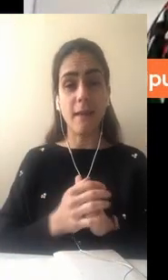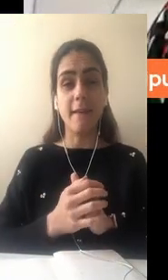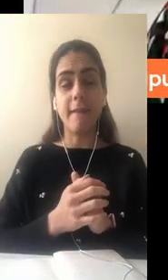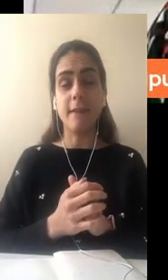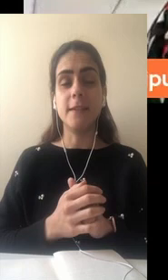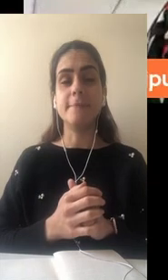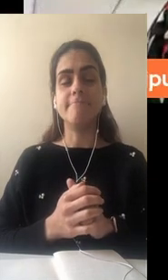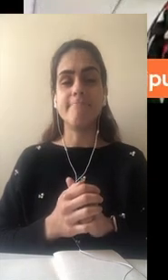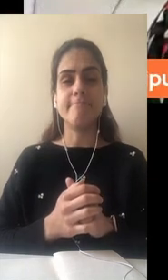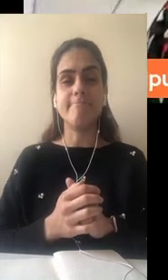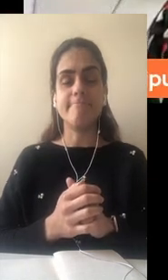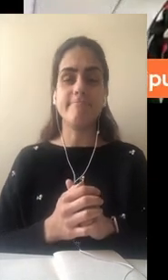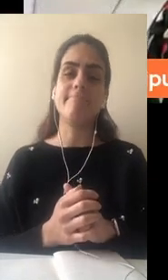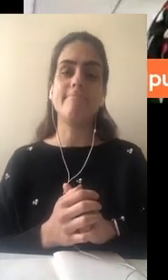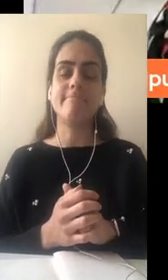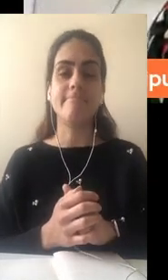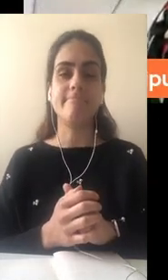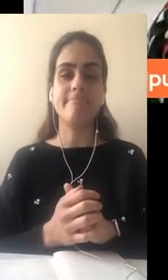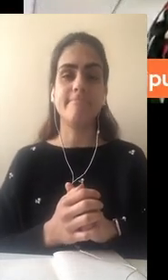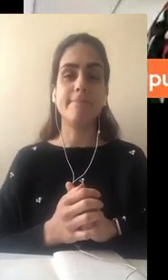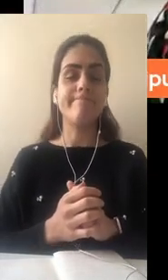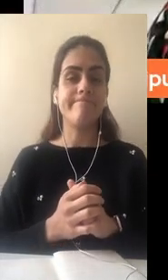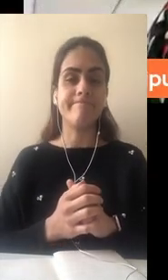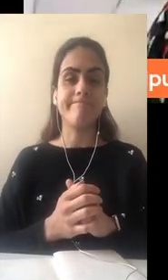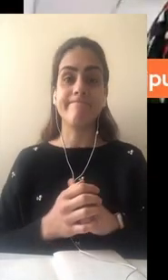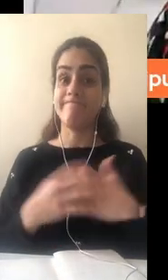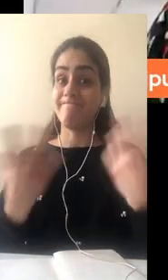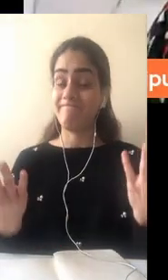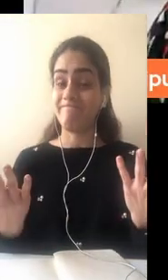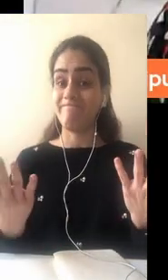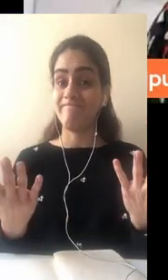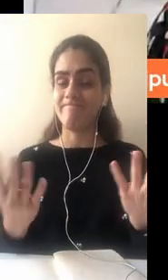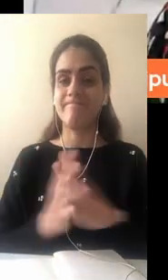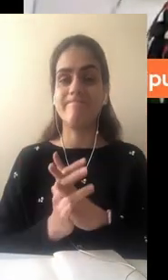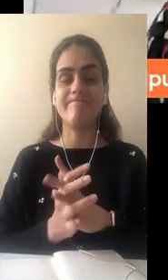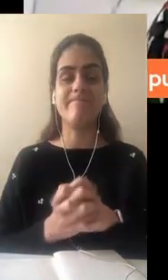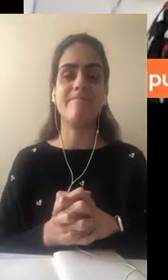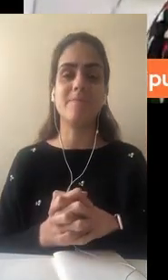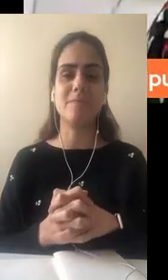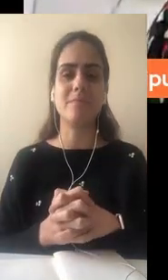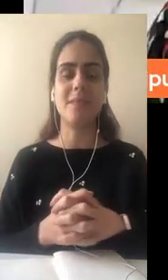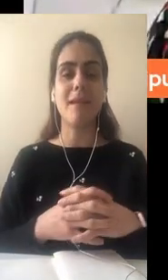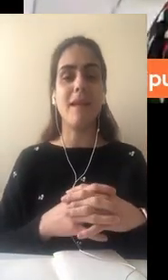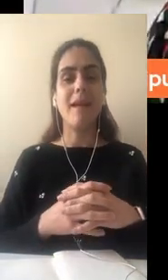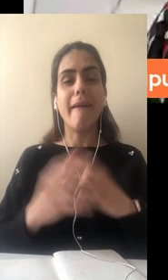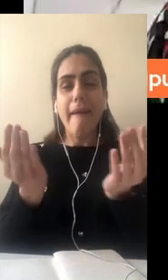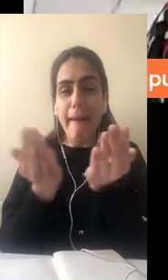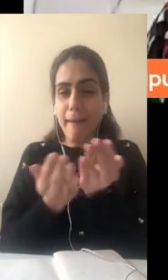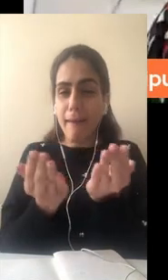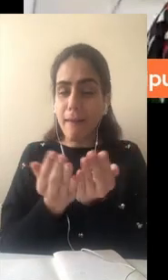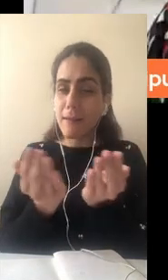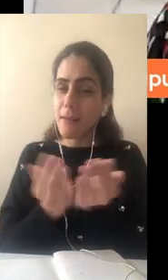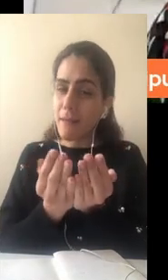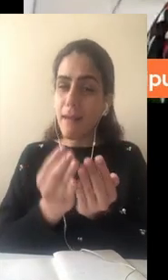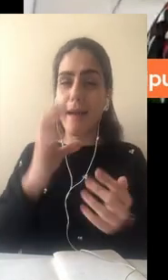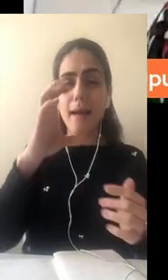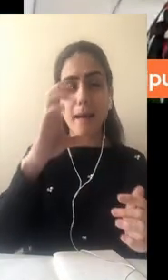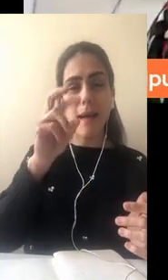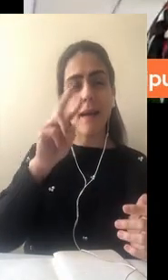festa cristã e nem brasileira. Então, eu preciso mostrar para os filhos. Falar: olha, essas pessoas comemoram e está fora